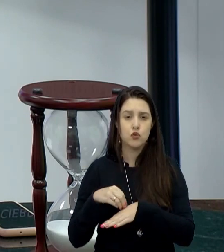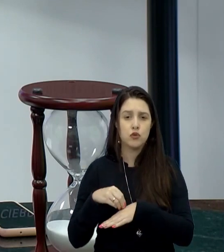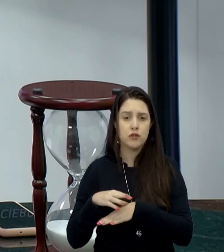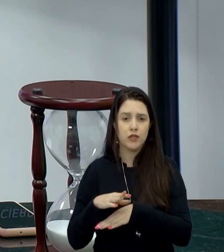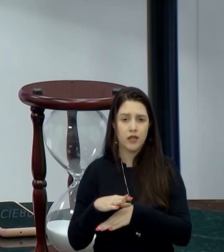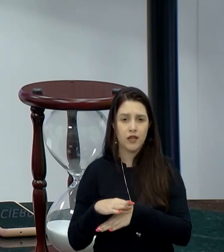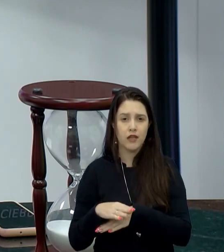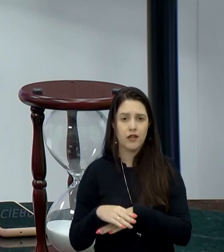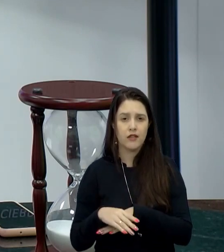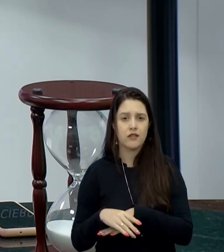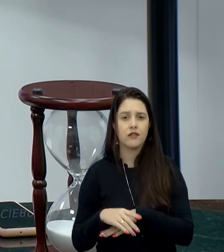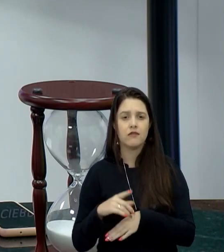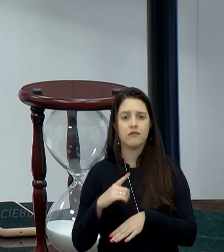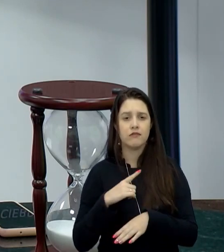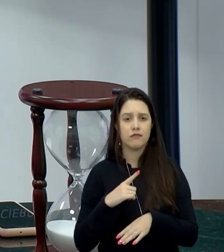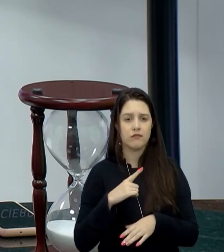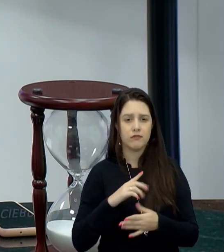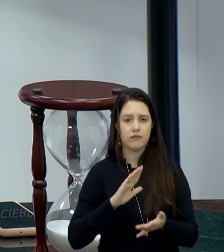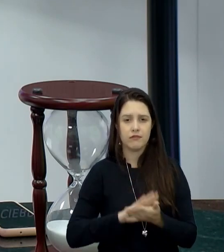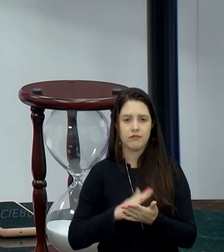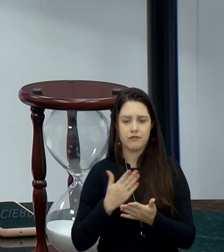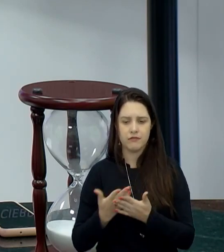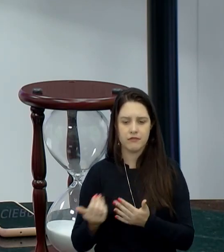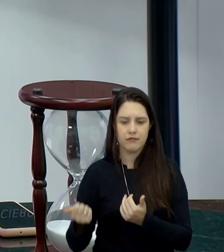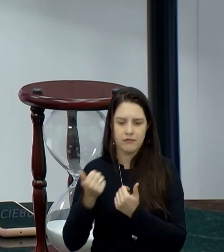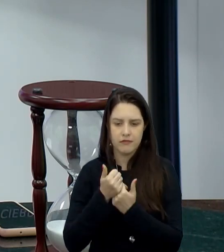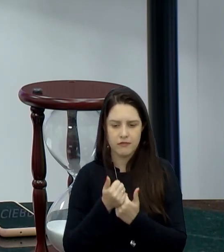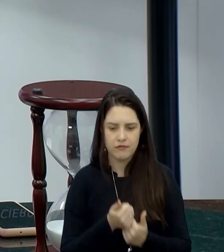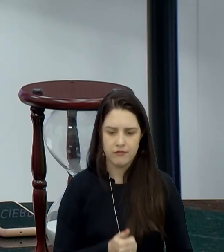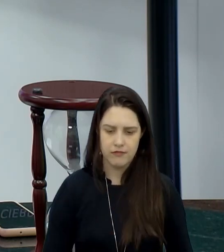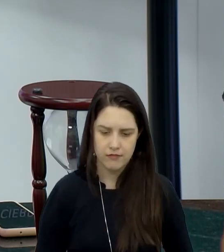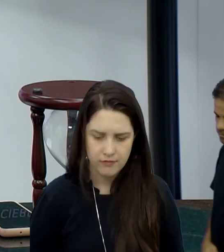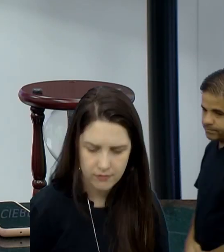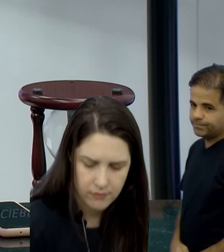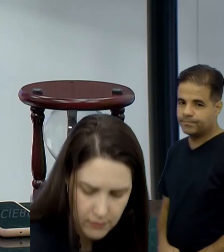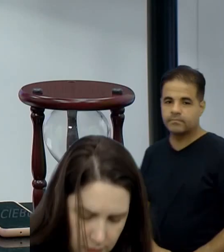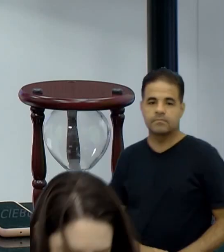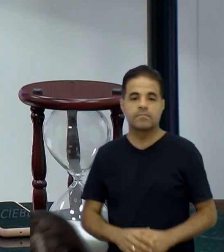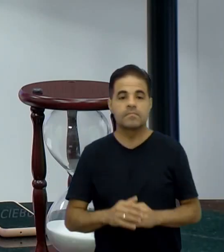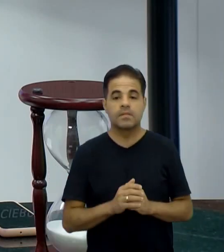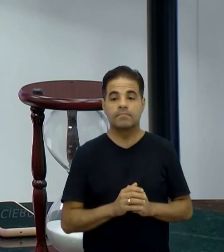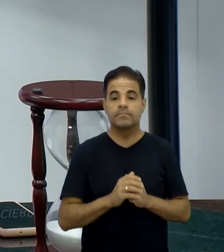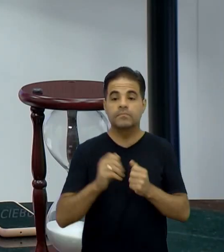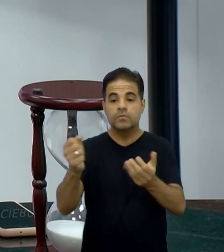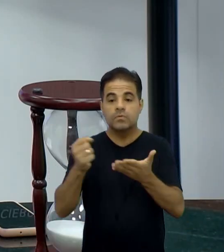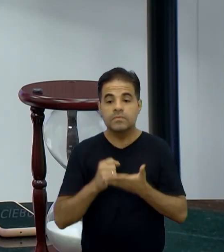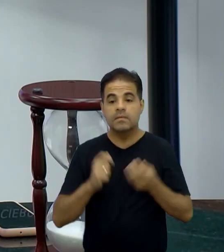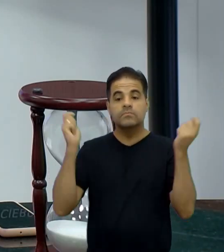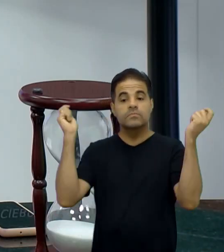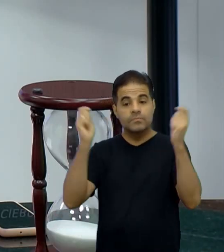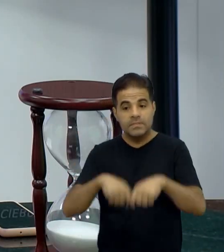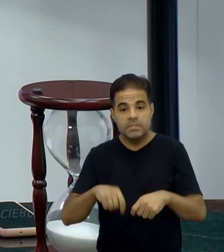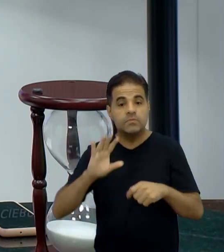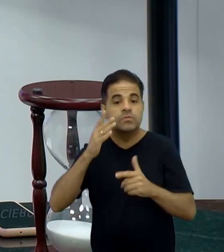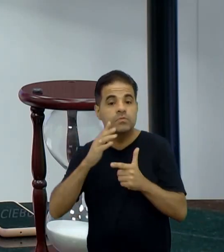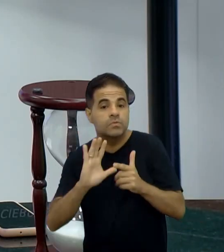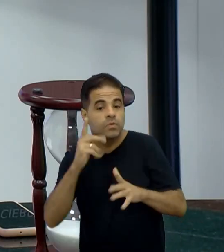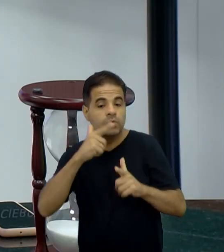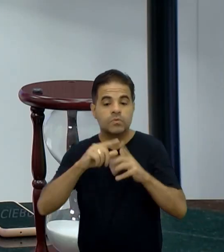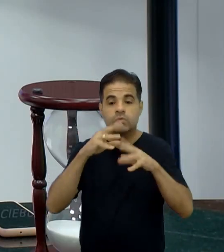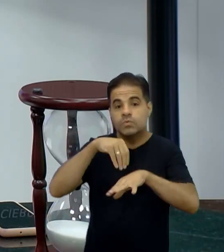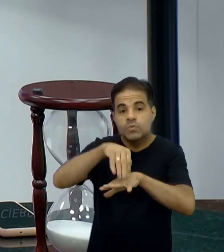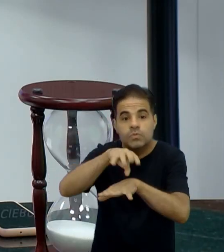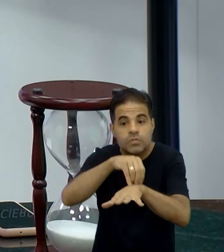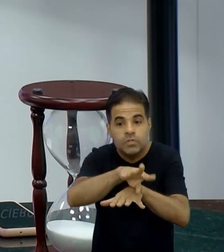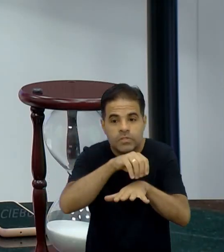na verdade foi um brainstorm entre eu e o professor Kleber, e nós trouxemos essas possíveis soluções, mas são sugestões